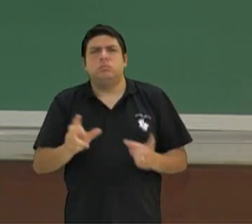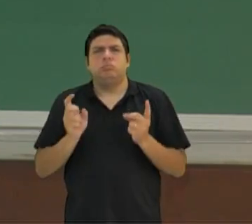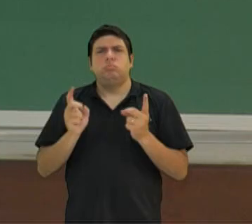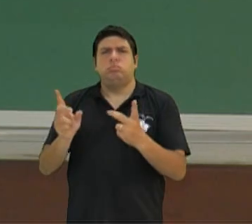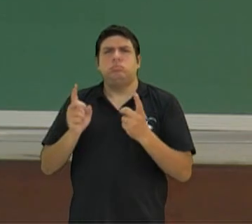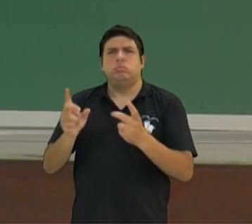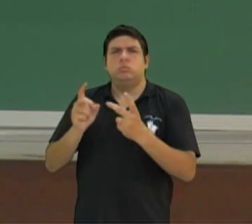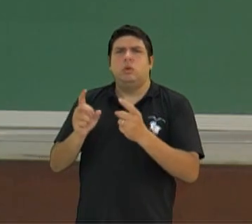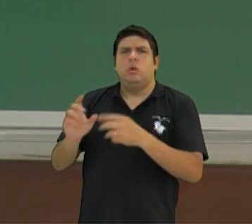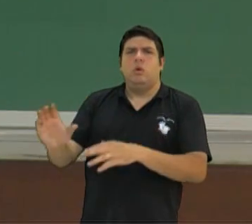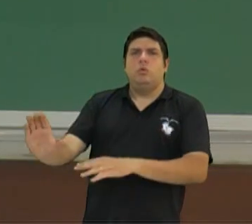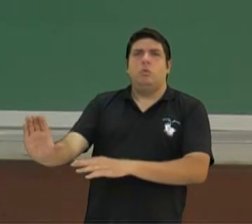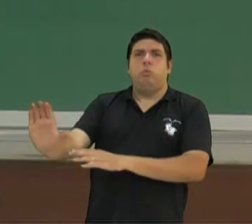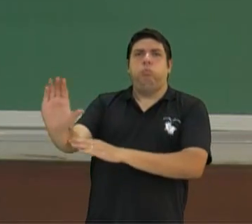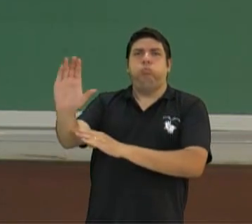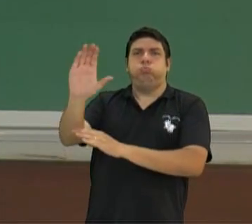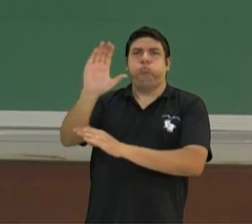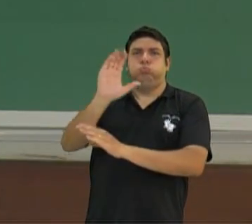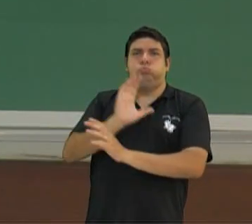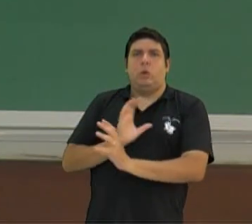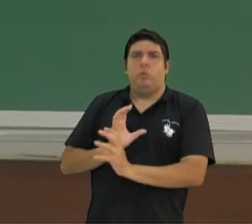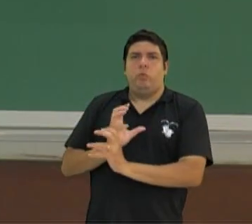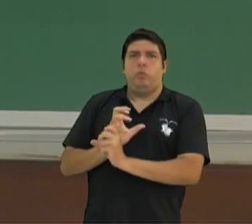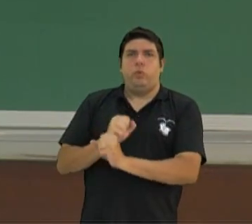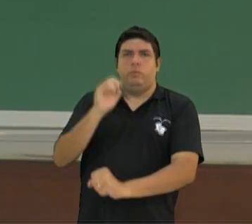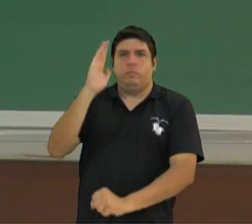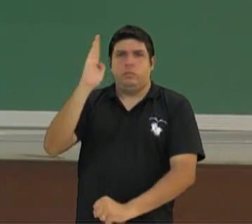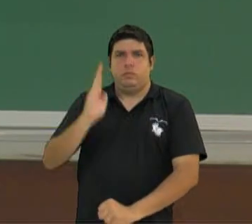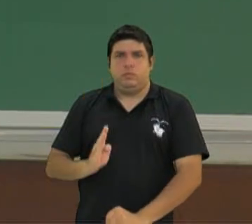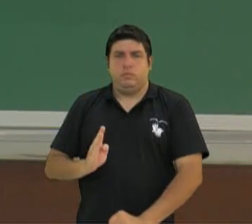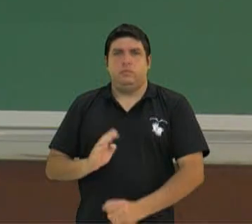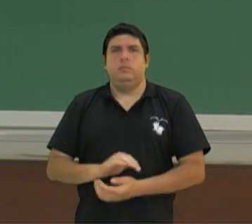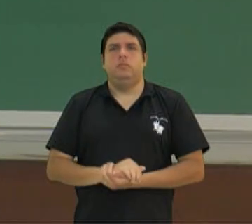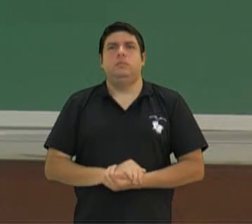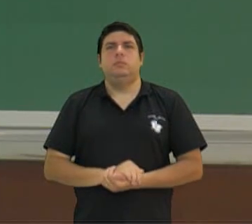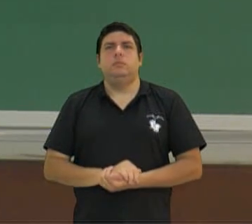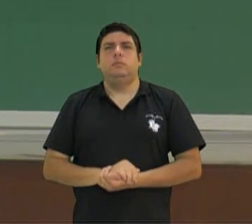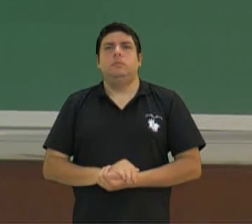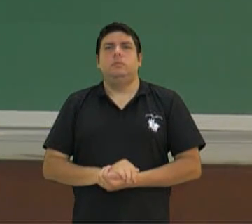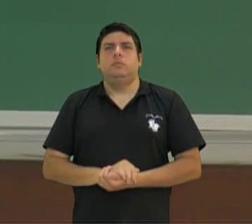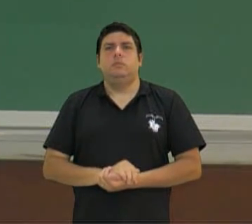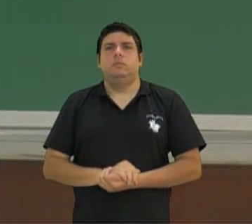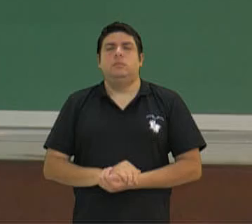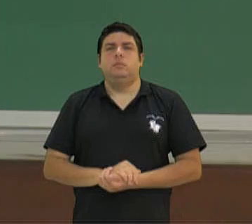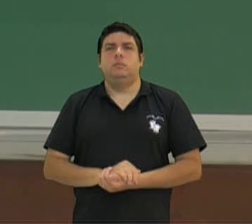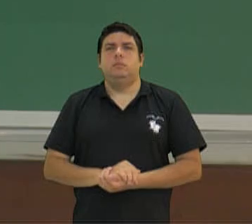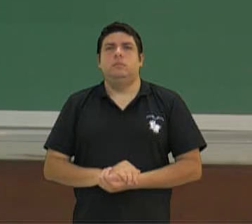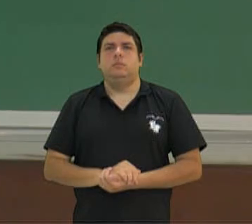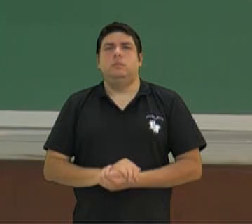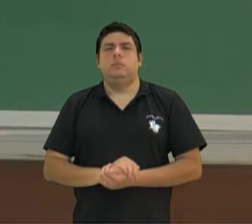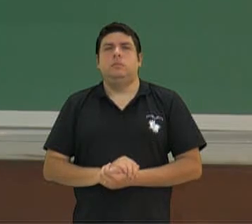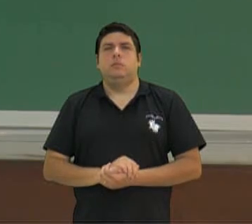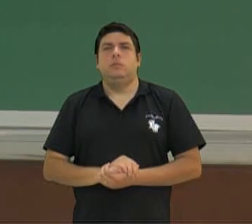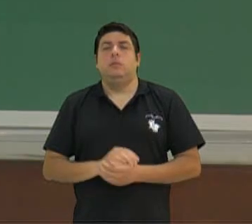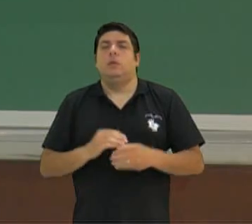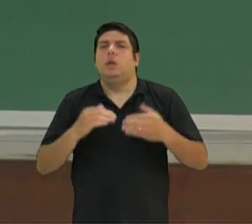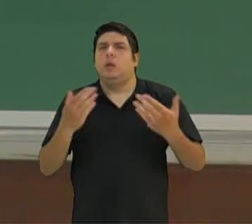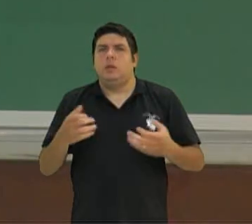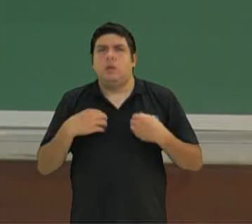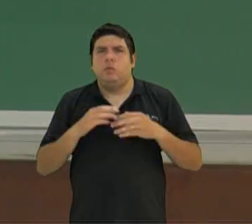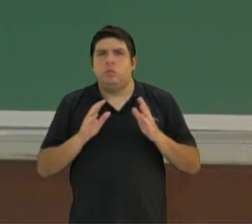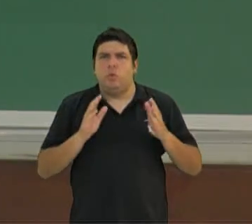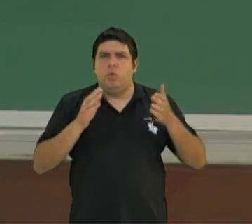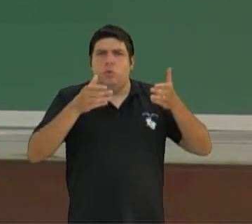Brasil, certo? O destaque ali é o estado de São Paulo. E aí a concentração e